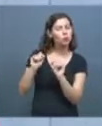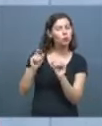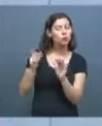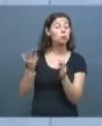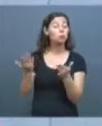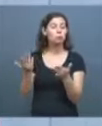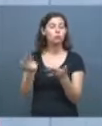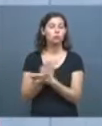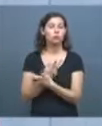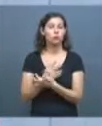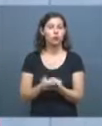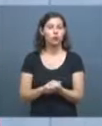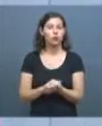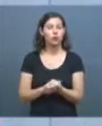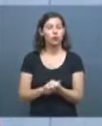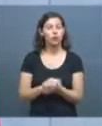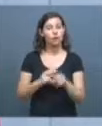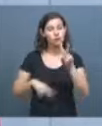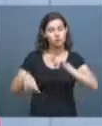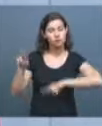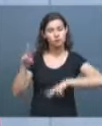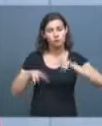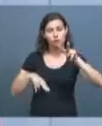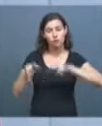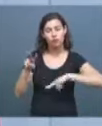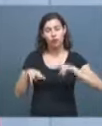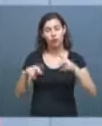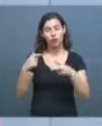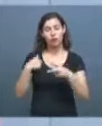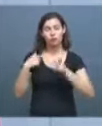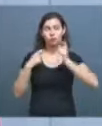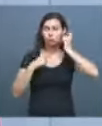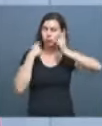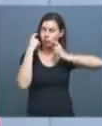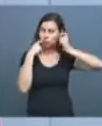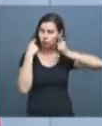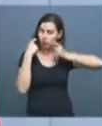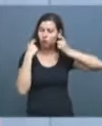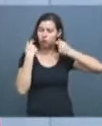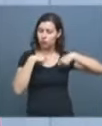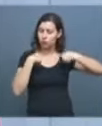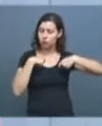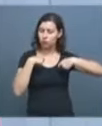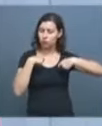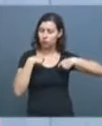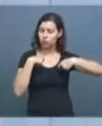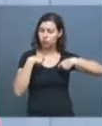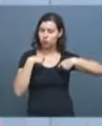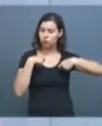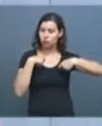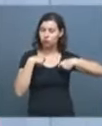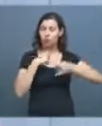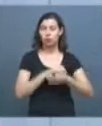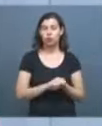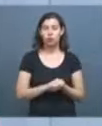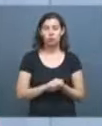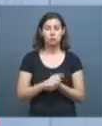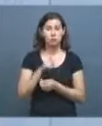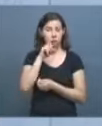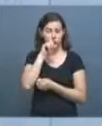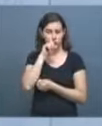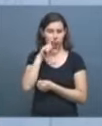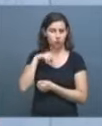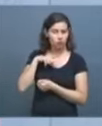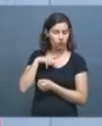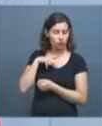passando e avaliar realmente, eu preciso me preocupar tanto com isso? essa situação é realmente tão ameaçadora como